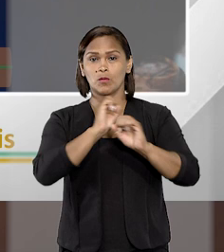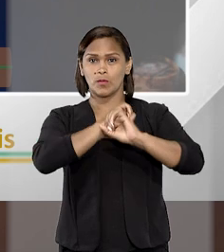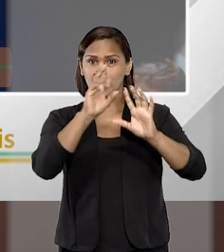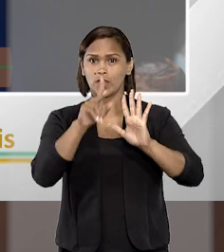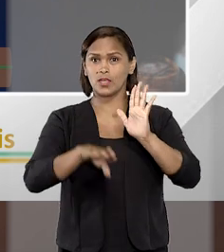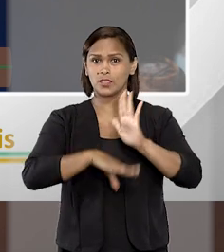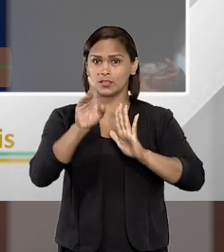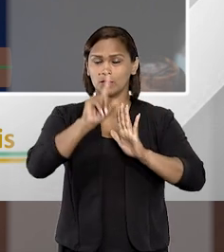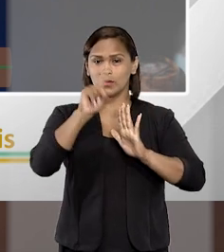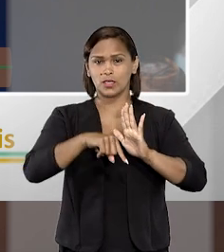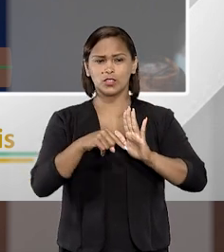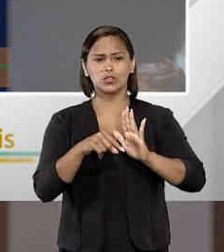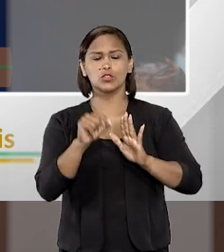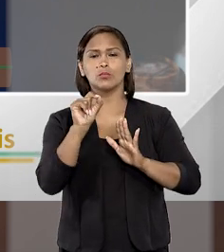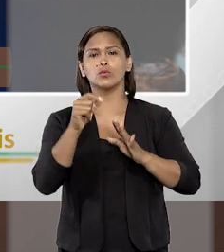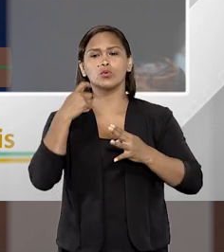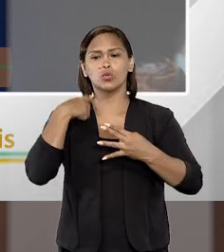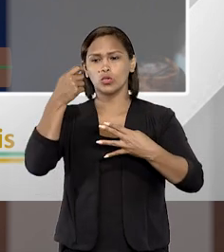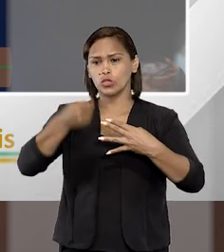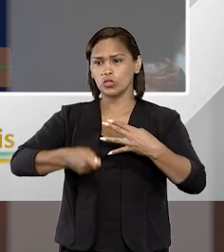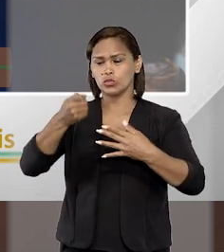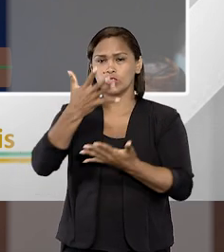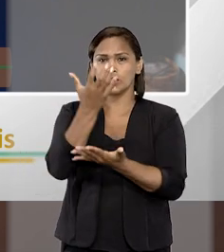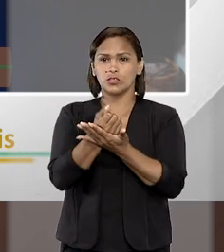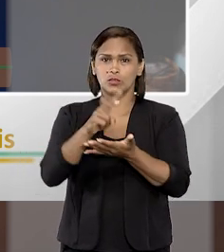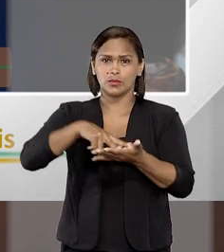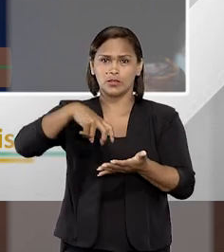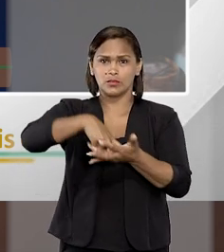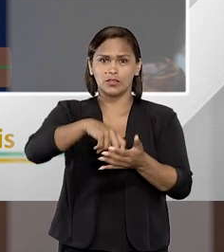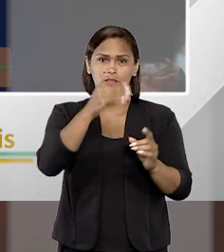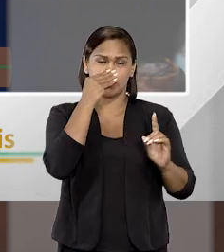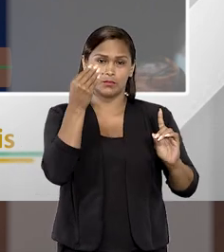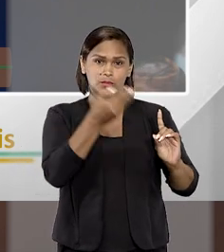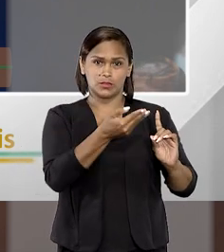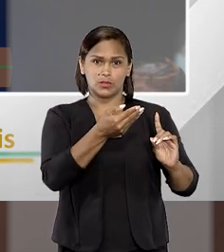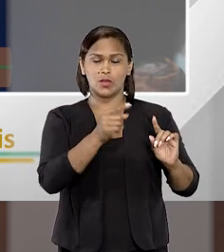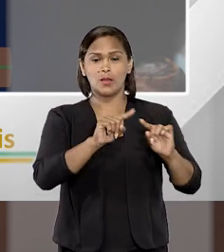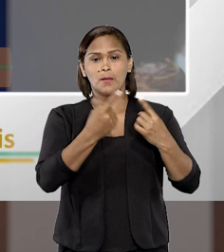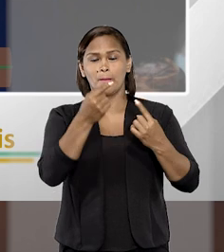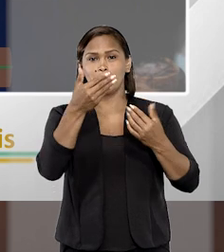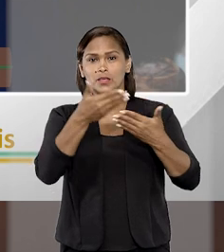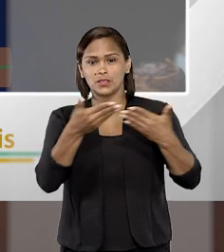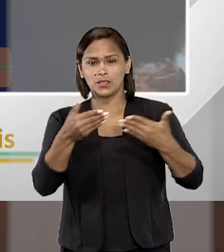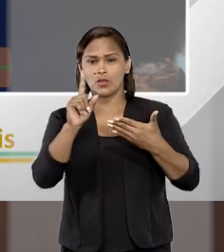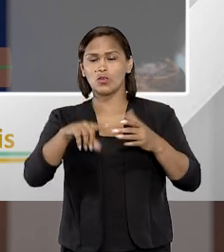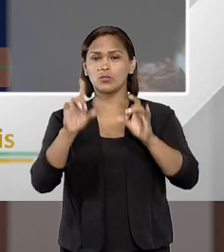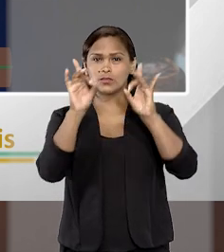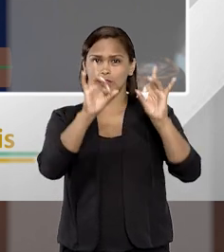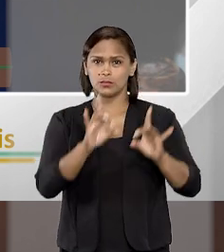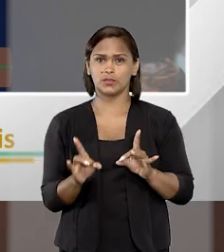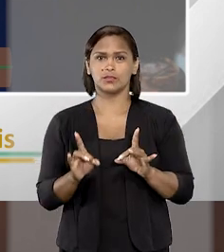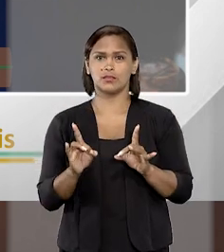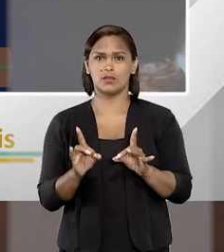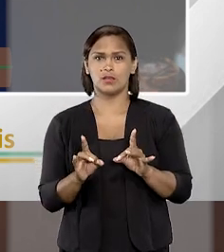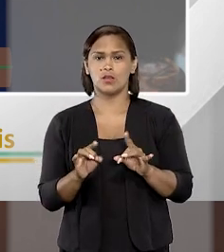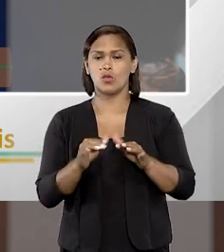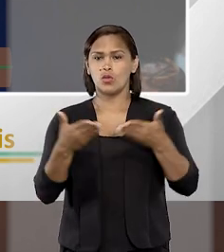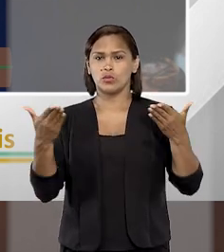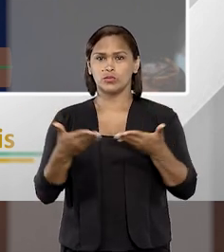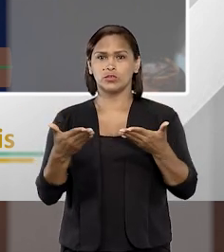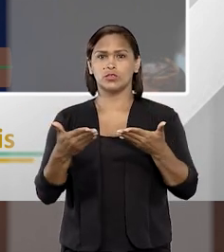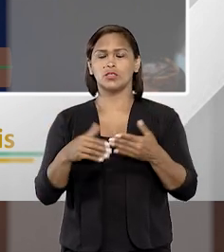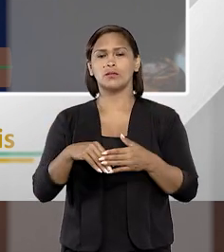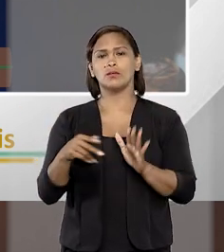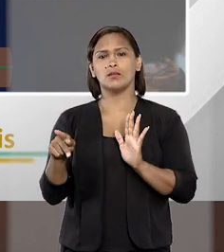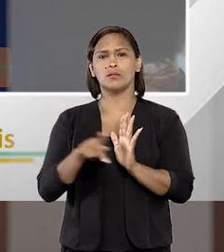evidência maior sobre o que o juiz considerou para condenar o réu mas em algumas situações mais excepcionais quando já